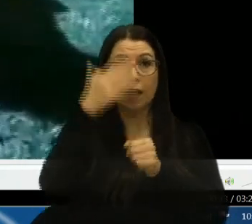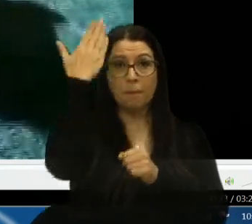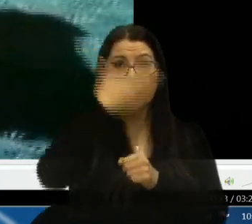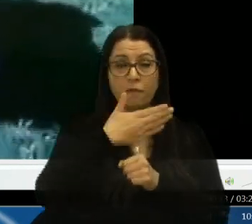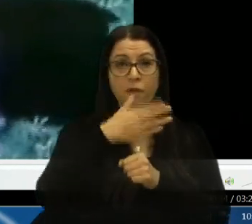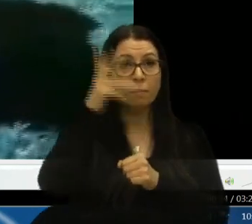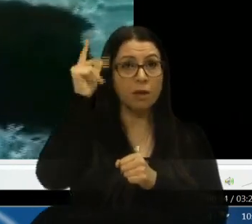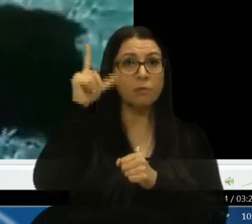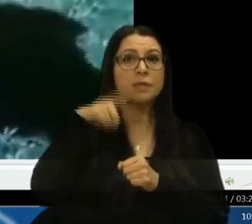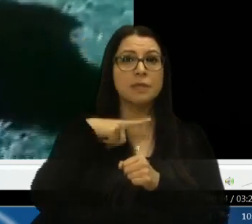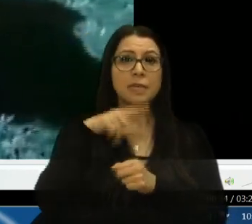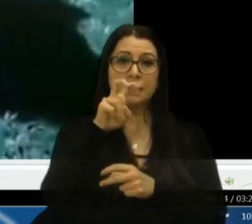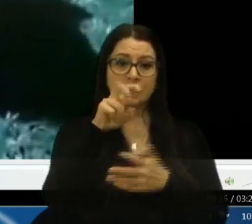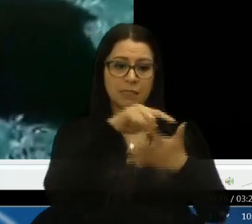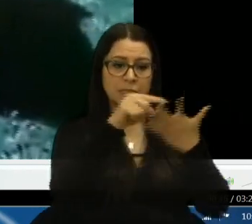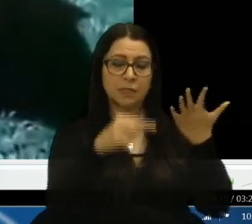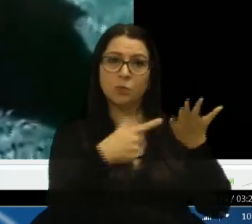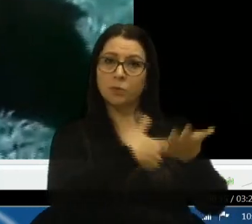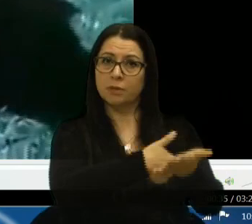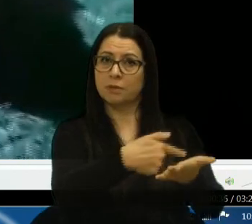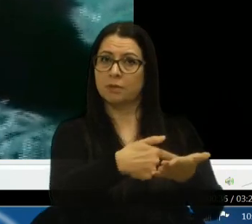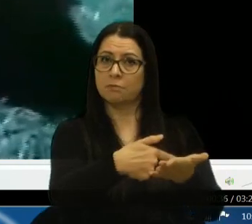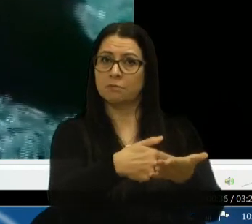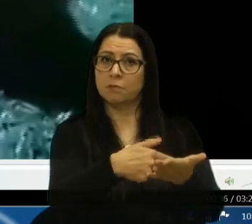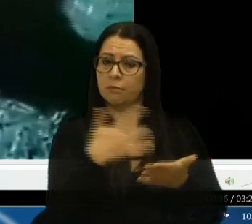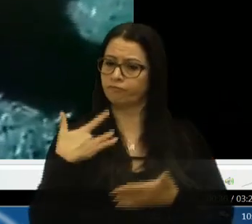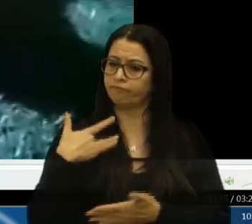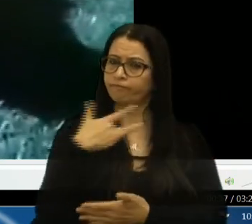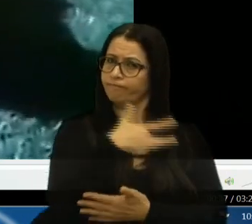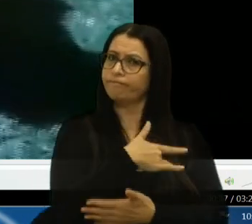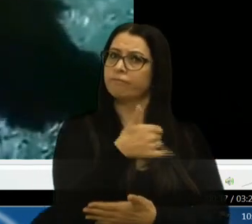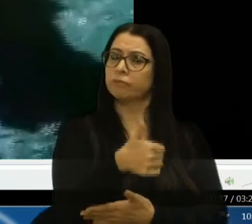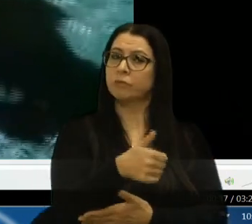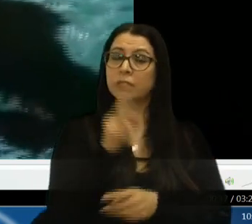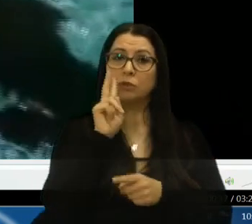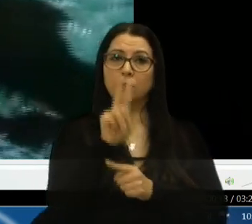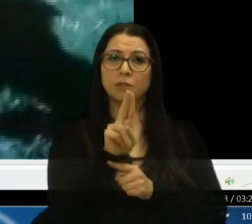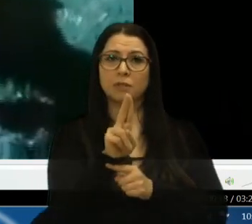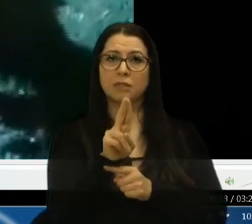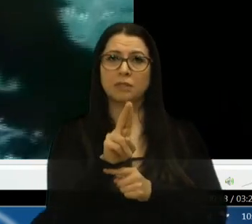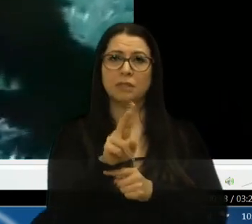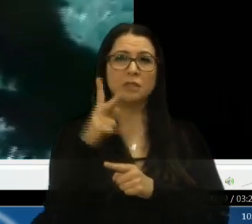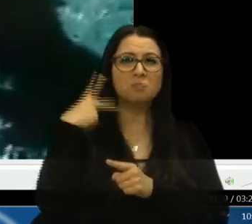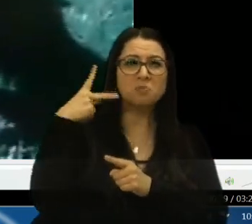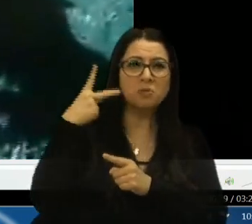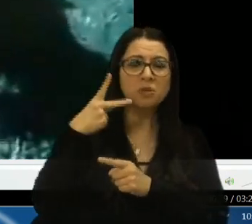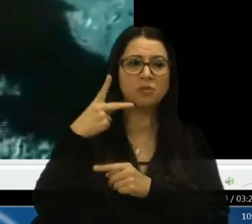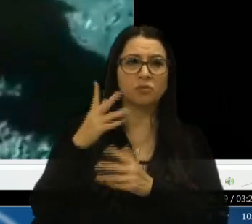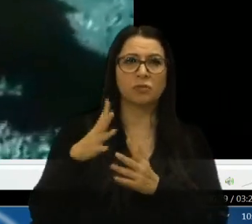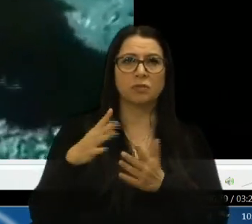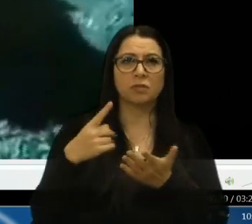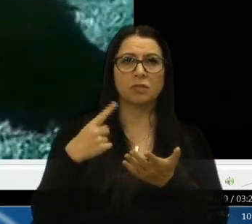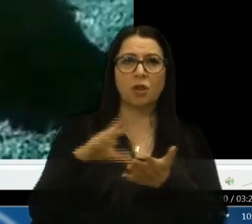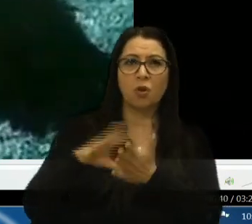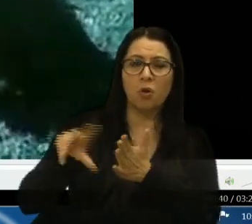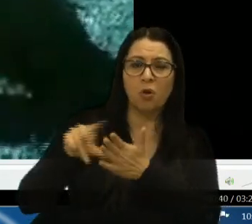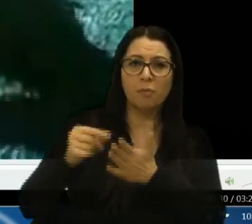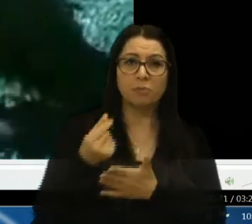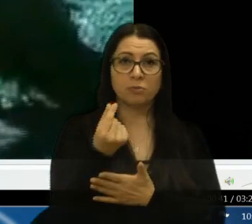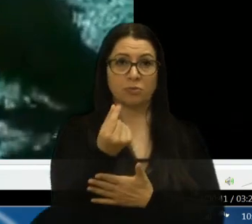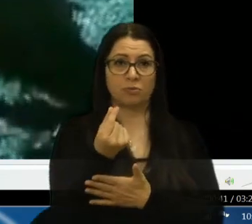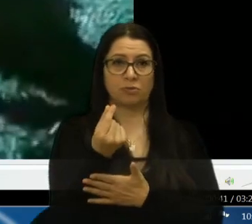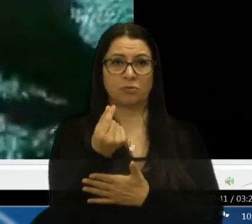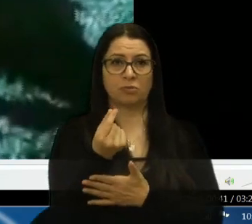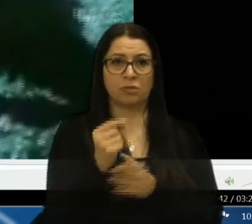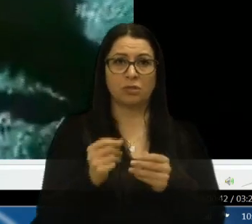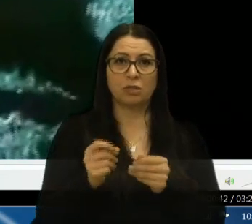égua tem 5 exames. A égua sadia. Agora, por causa dessas políticas, esses roubos de dinheiro, isso